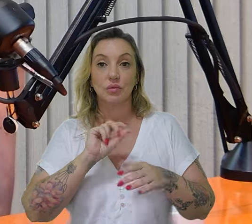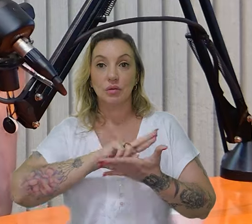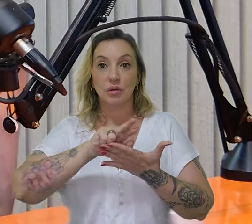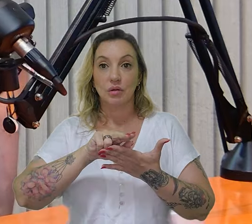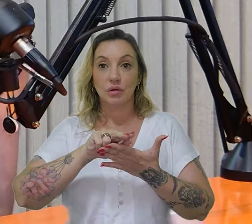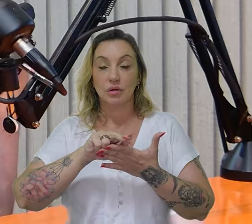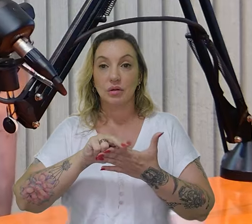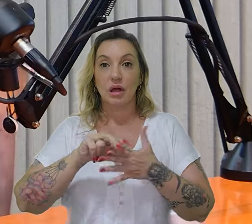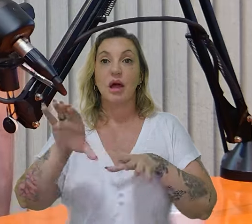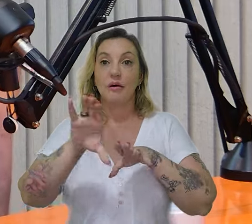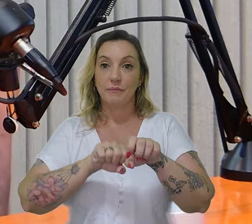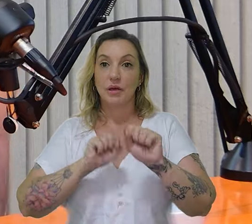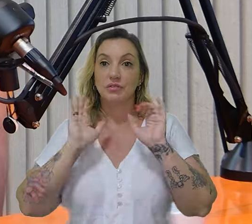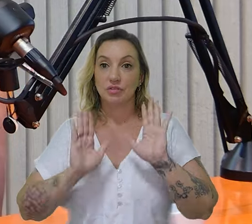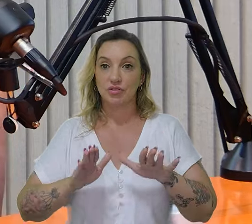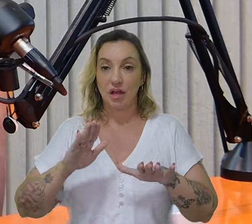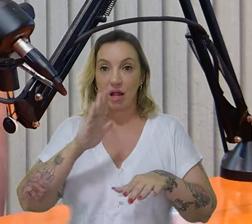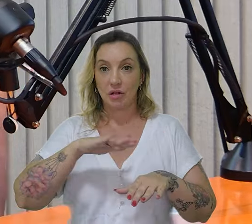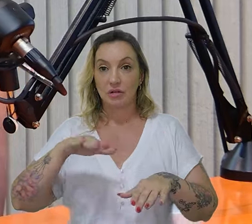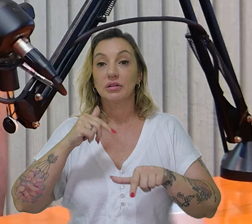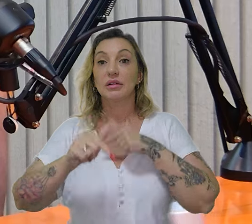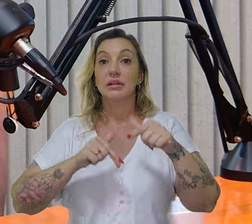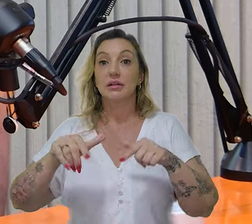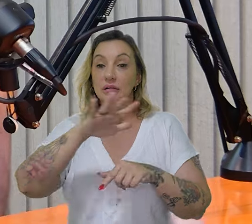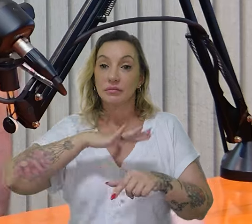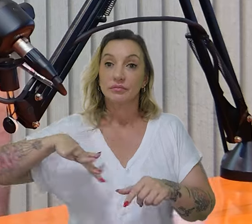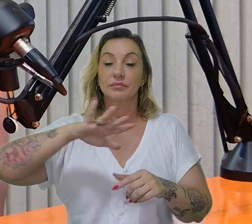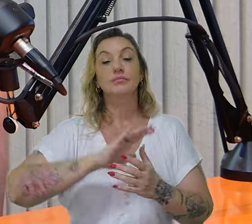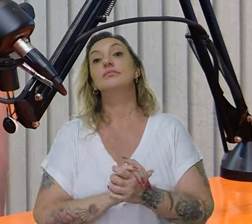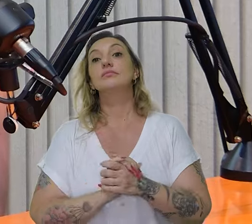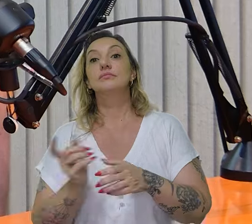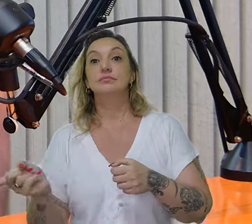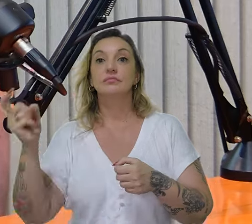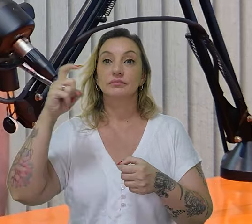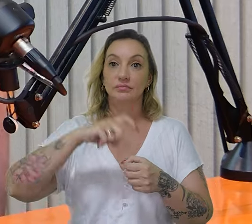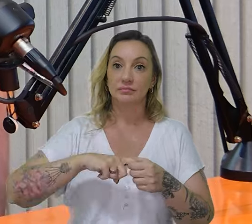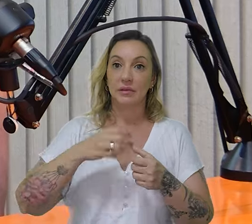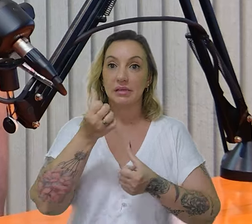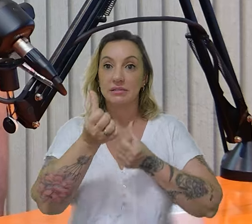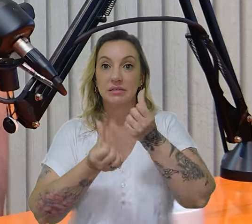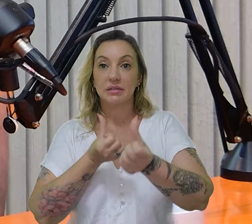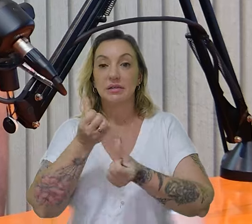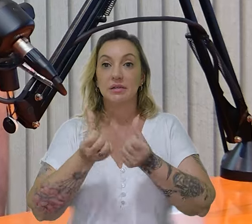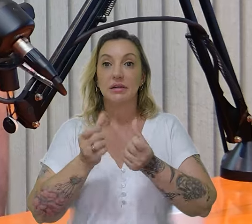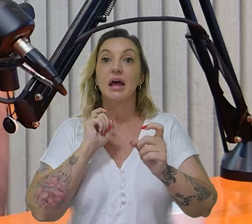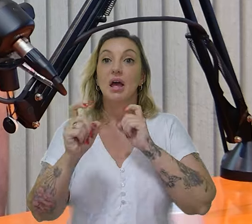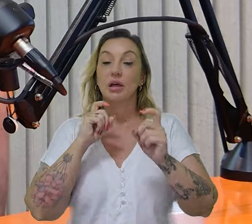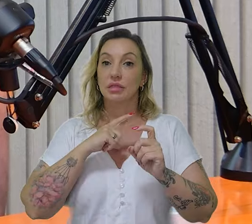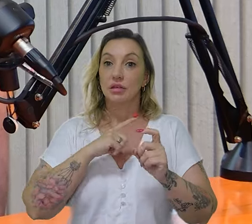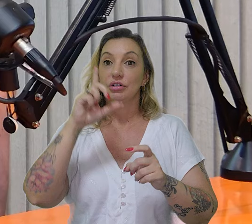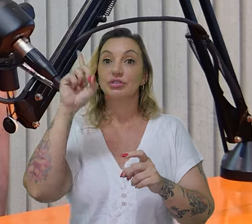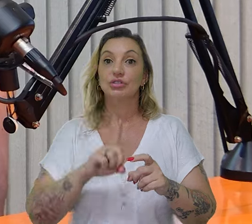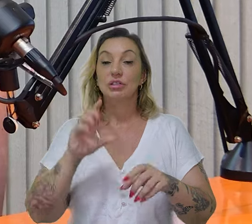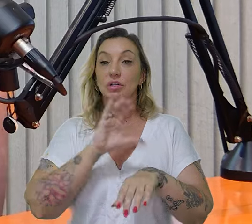graduados então pessoas que se formaram nesse curso e que estão trabalhando no mercado uhum Eles voltam a cada se meses para ter uma reunião com o diretor